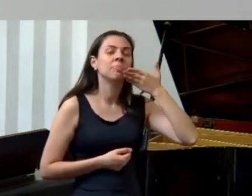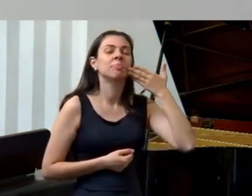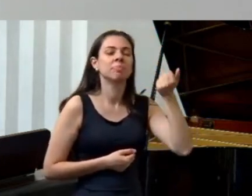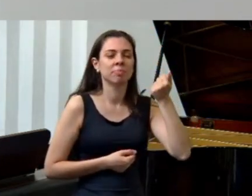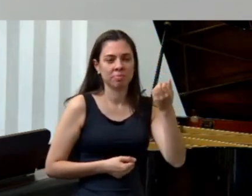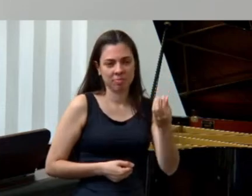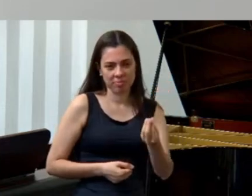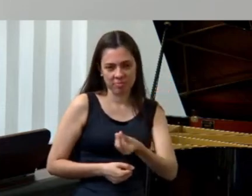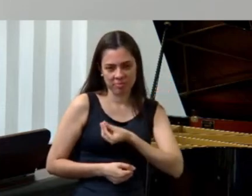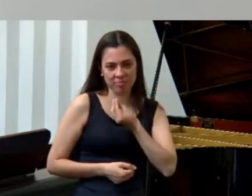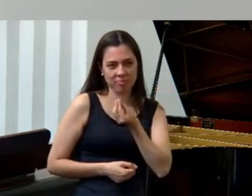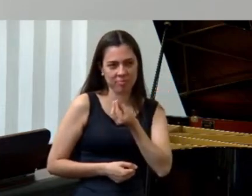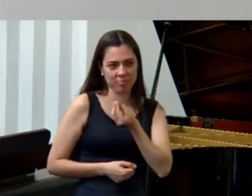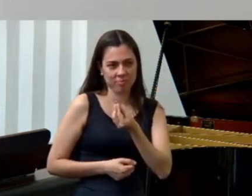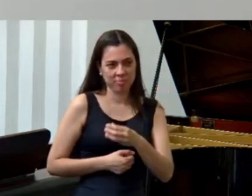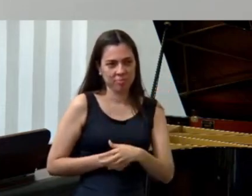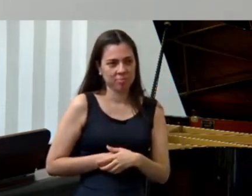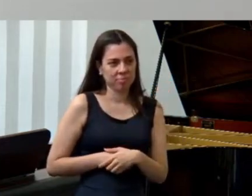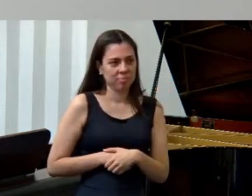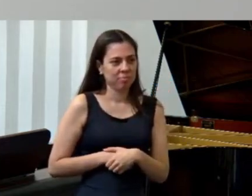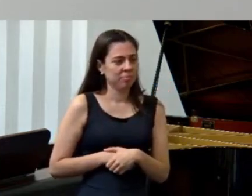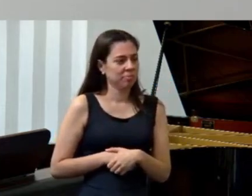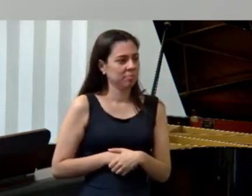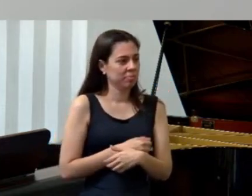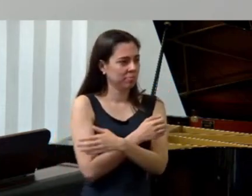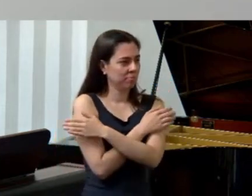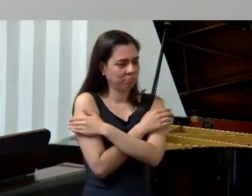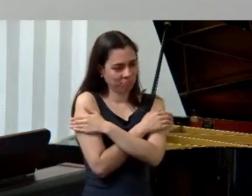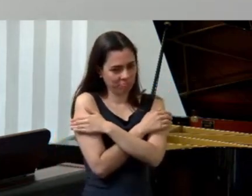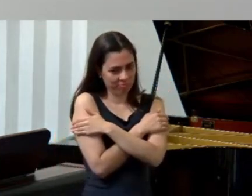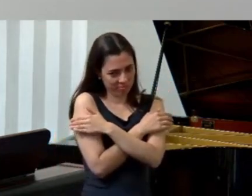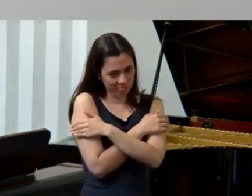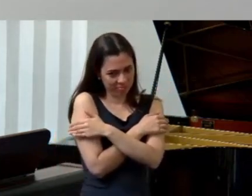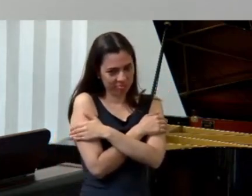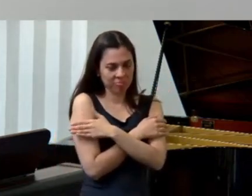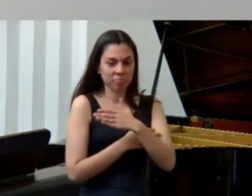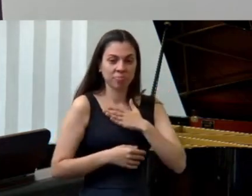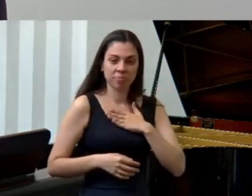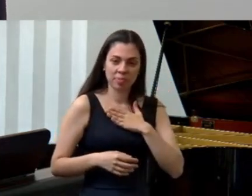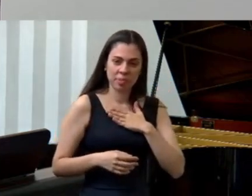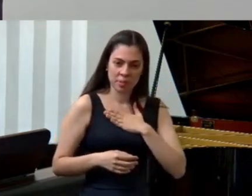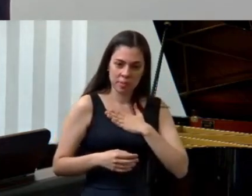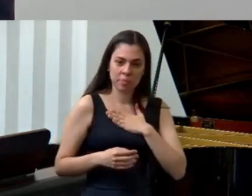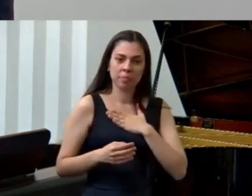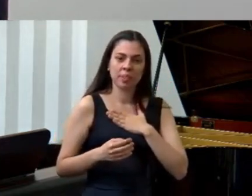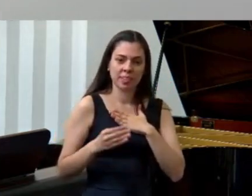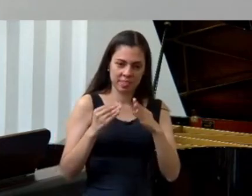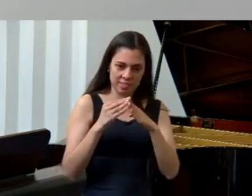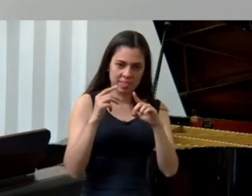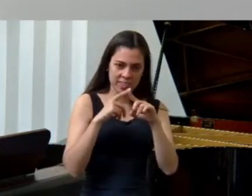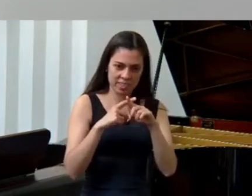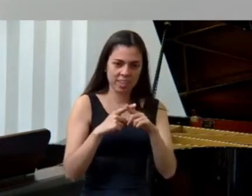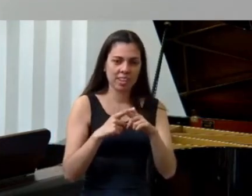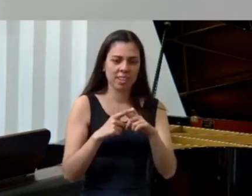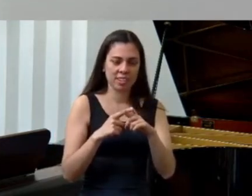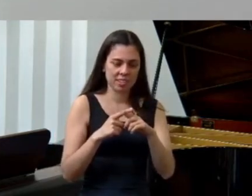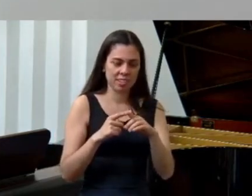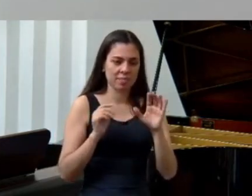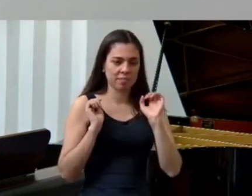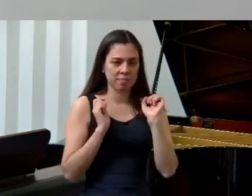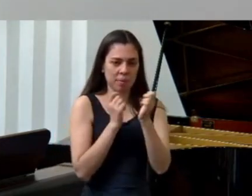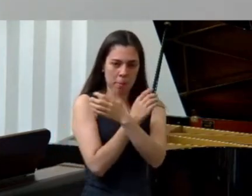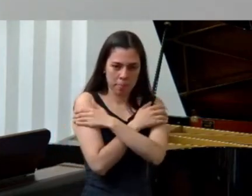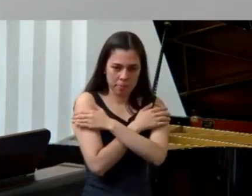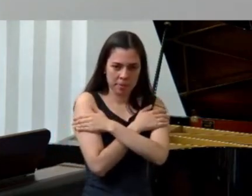nós temos. Bom, trago um abraço da Igreja Presbiteriana Cristo Me Pastor, o pastor Sérgio mencionou,